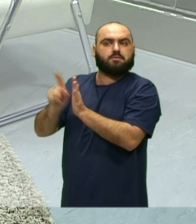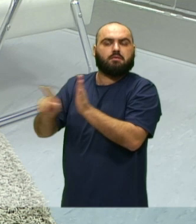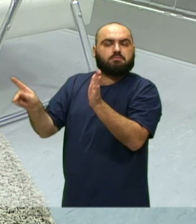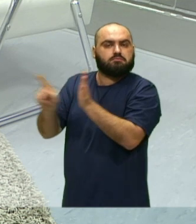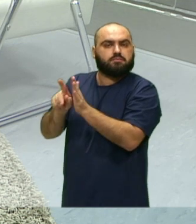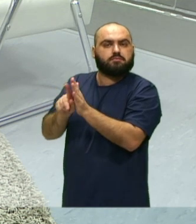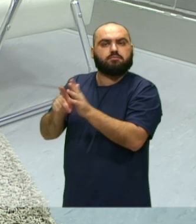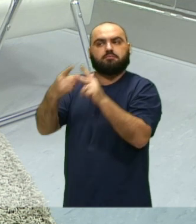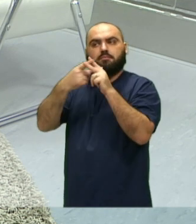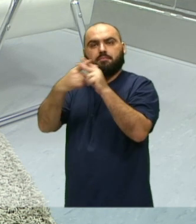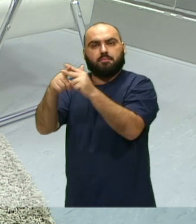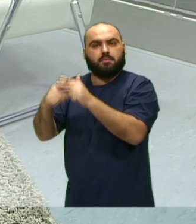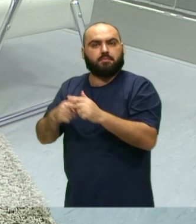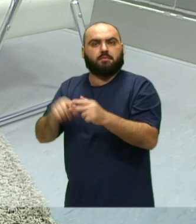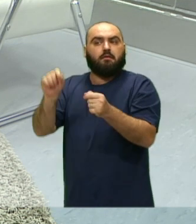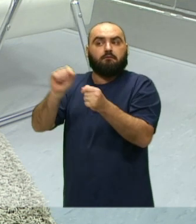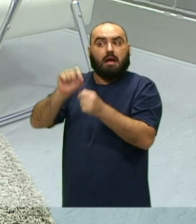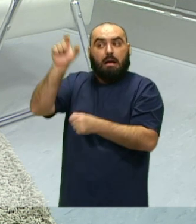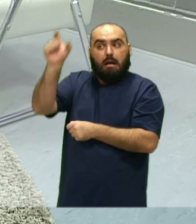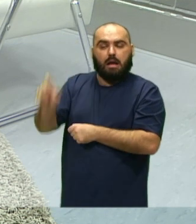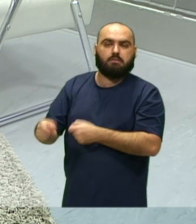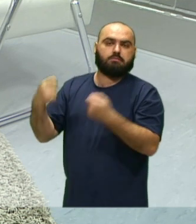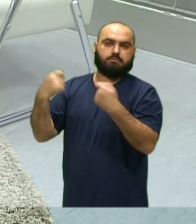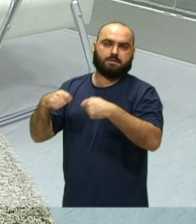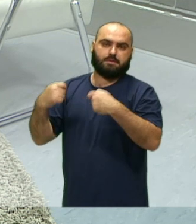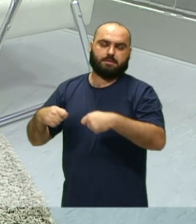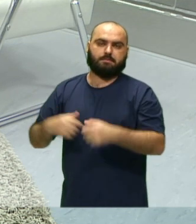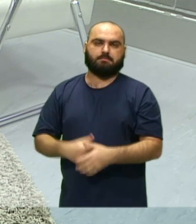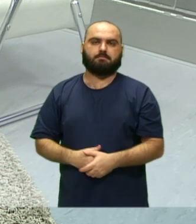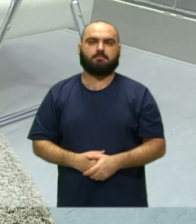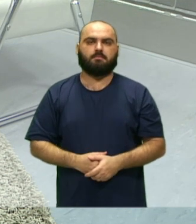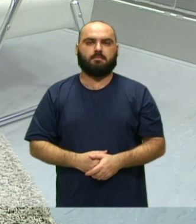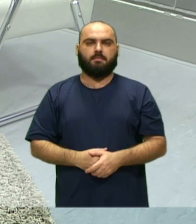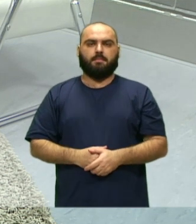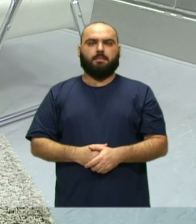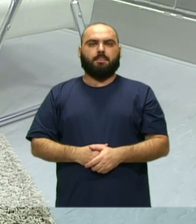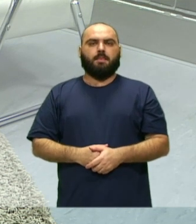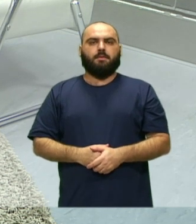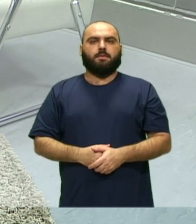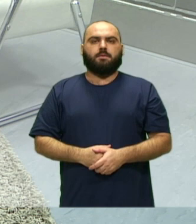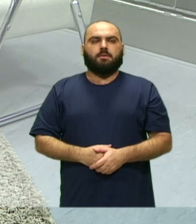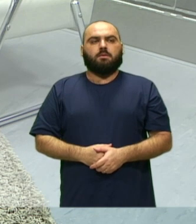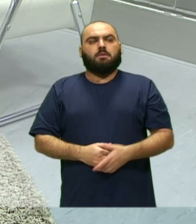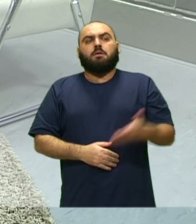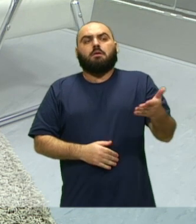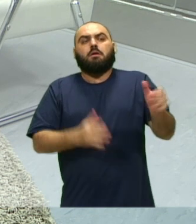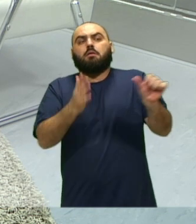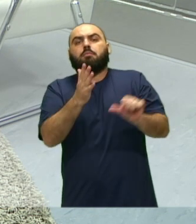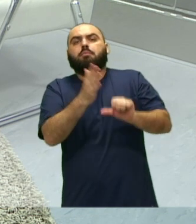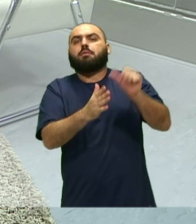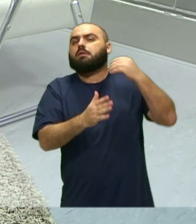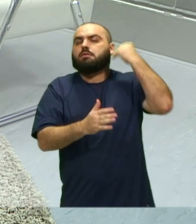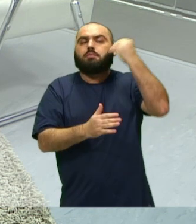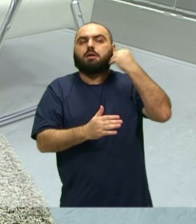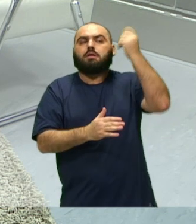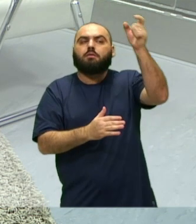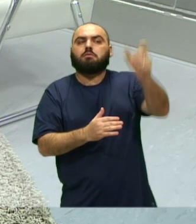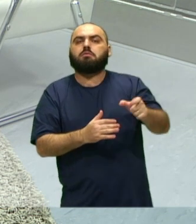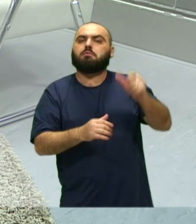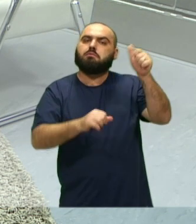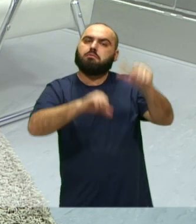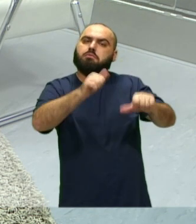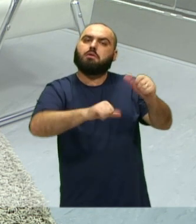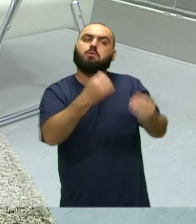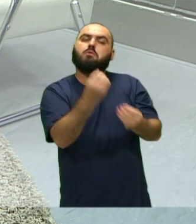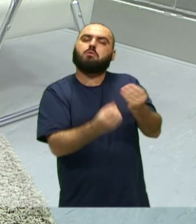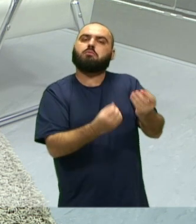restauro, ou alguma coisa que eles precisem. Como é que a senhora avalia essa primeira experiência, né? Claro que ao longo do tempo, de repente, essa legislação também pode se